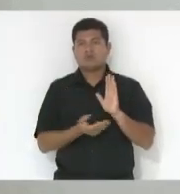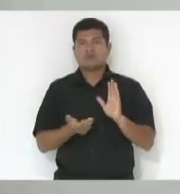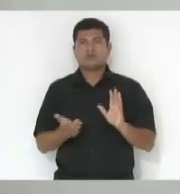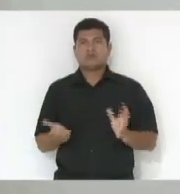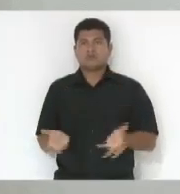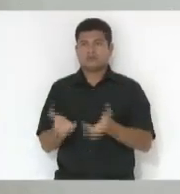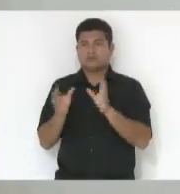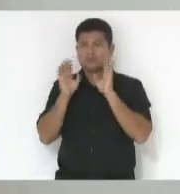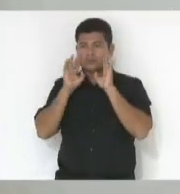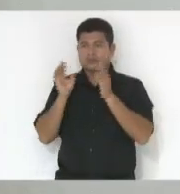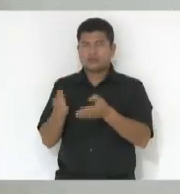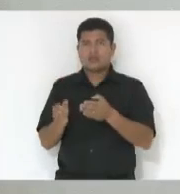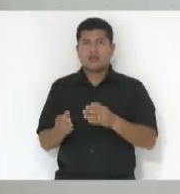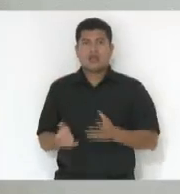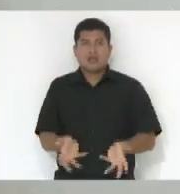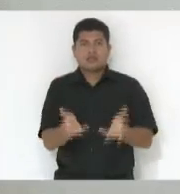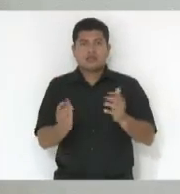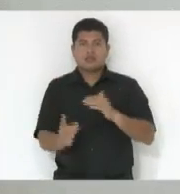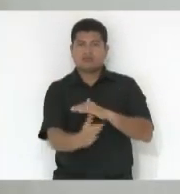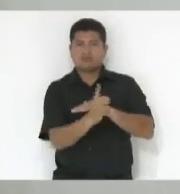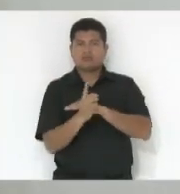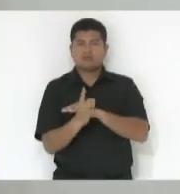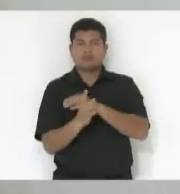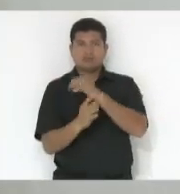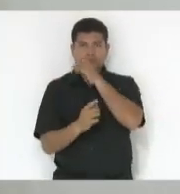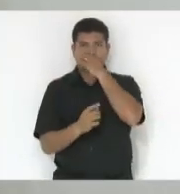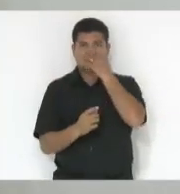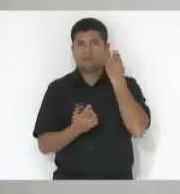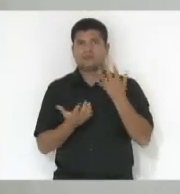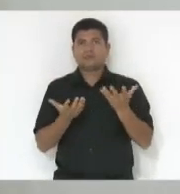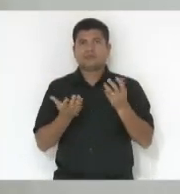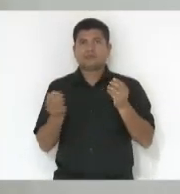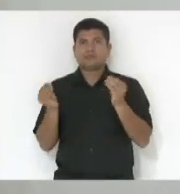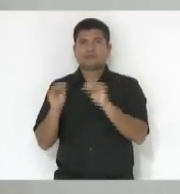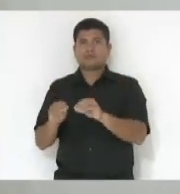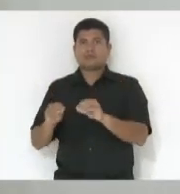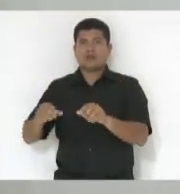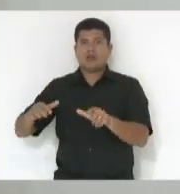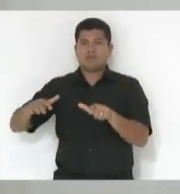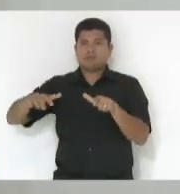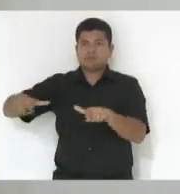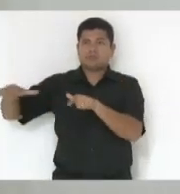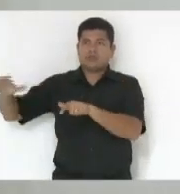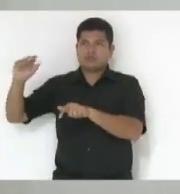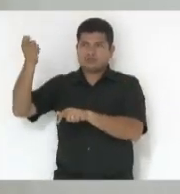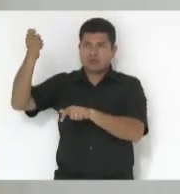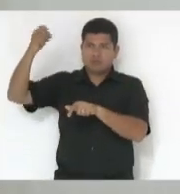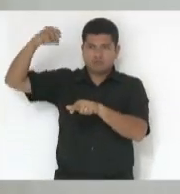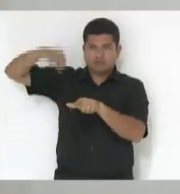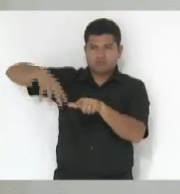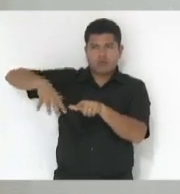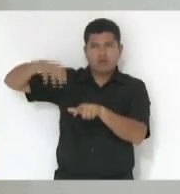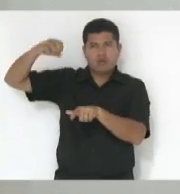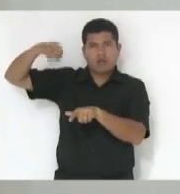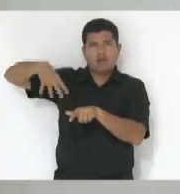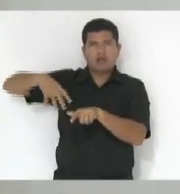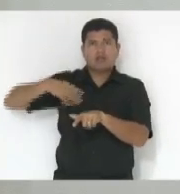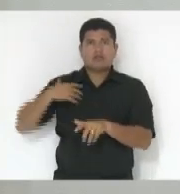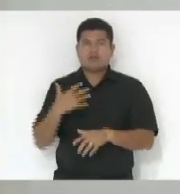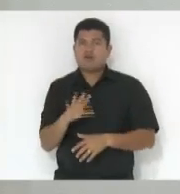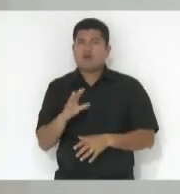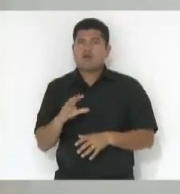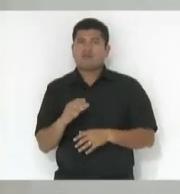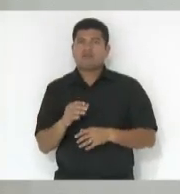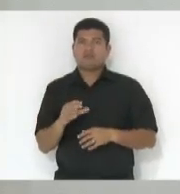incentivo de consumidores que quisessem instalar placas fotovoltaicas em residências com consumo médio